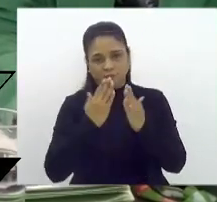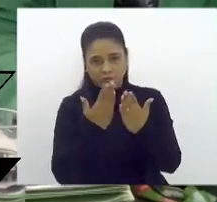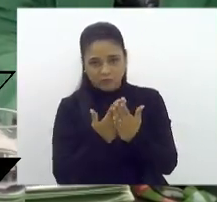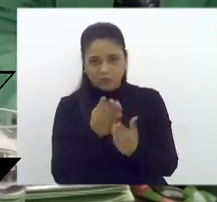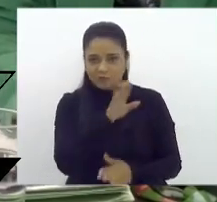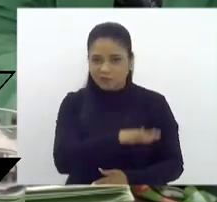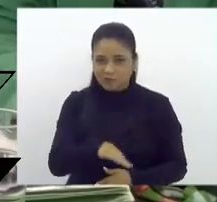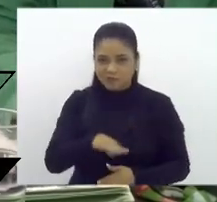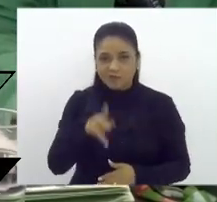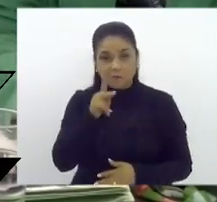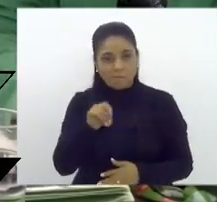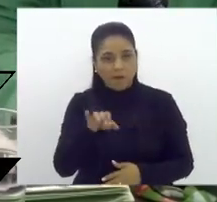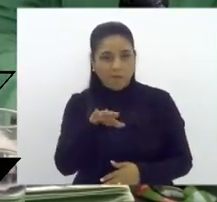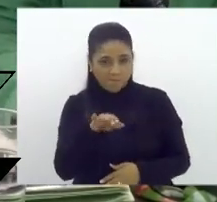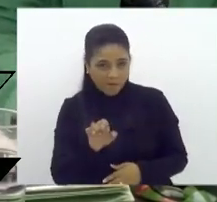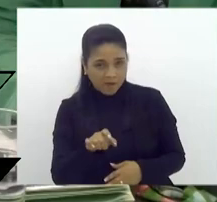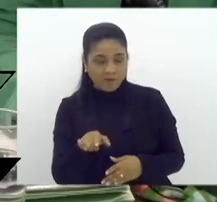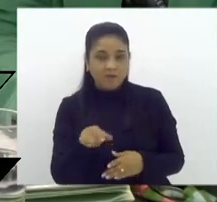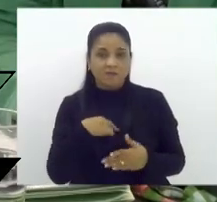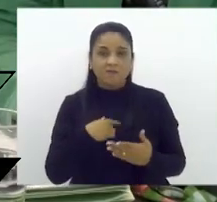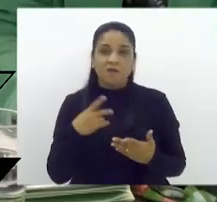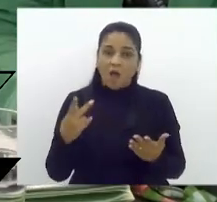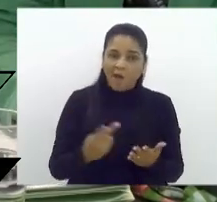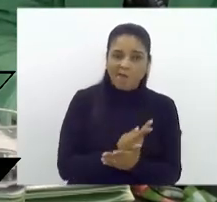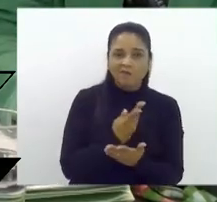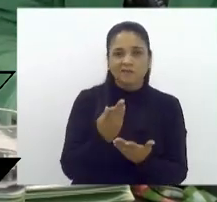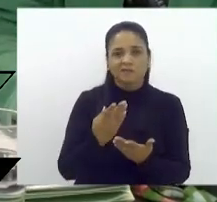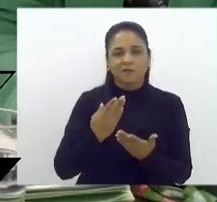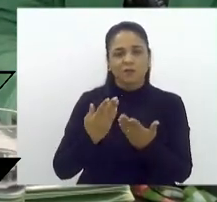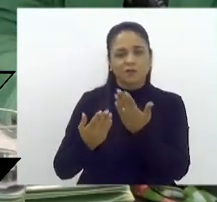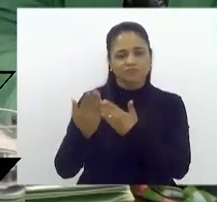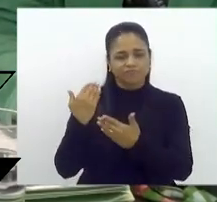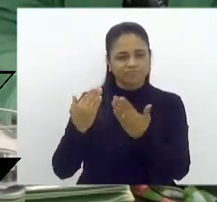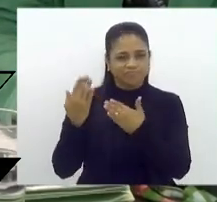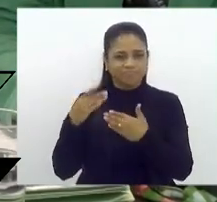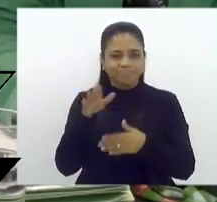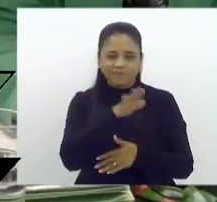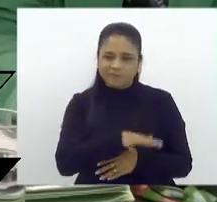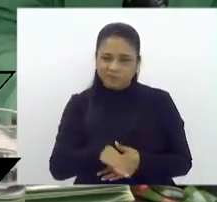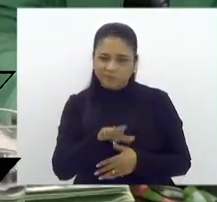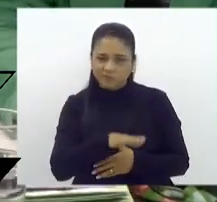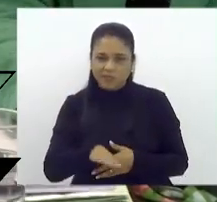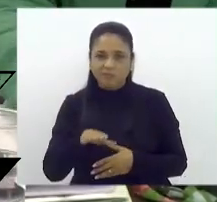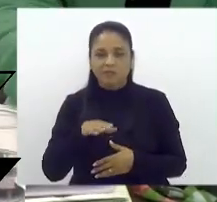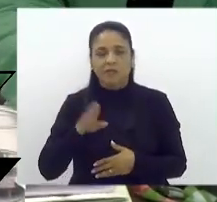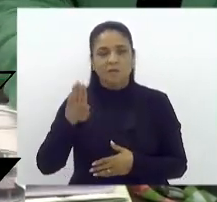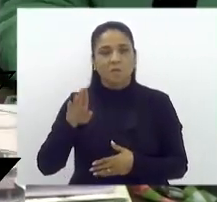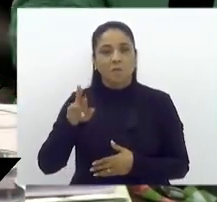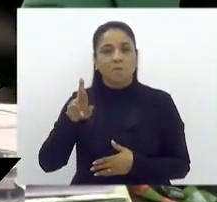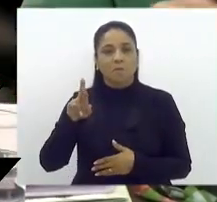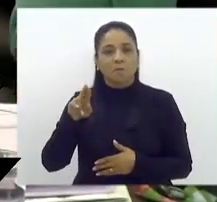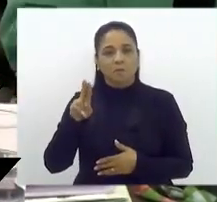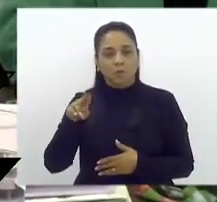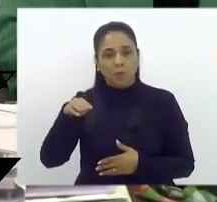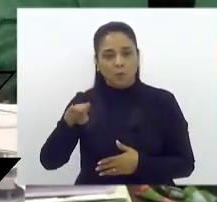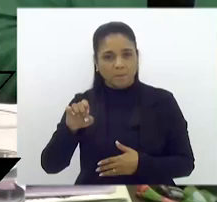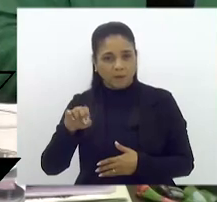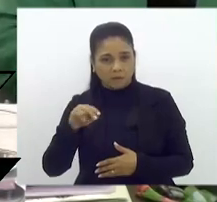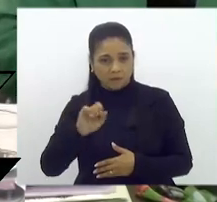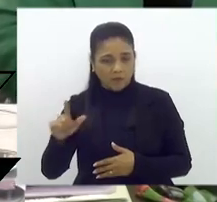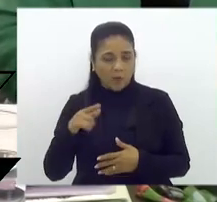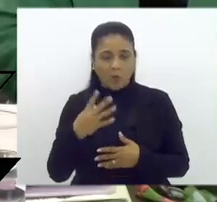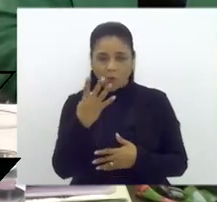as crianças, para os pais. Aconteceu aquele fato, né, há um tempo atrás, das crianças lá em Blumenau, que 4 crianças morreram